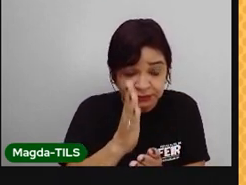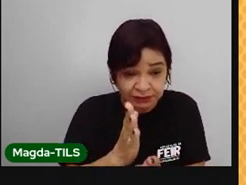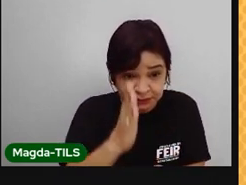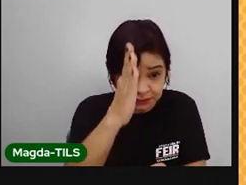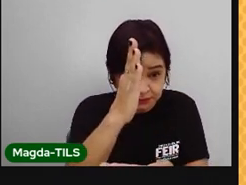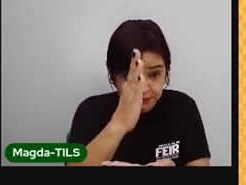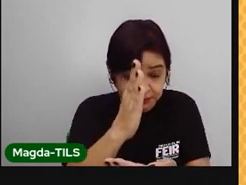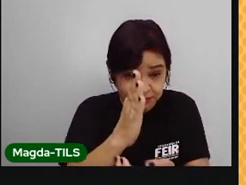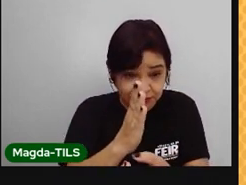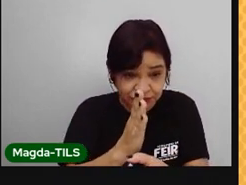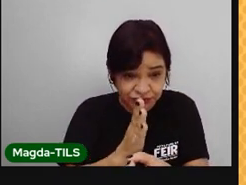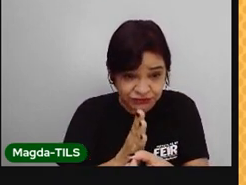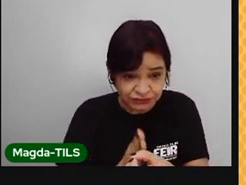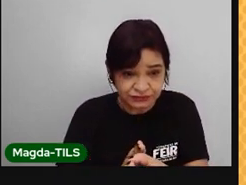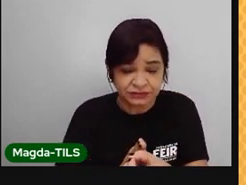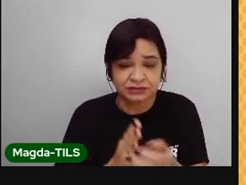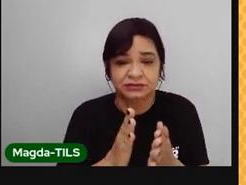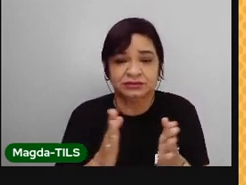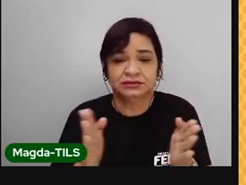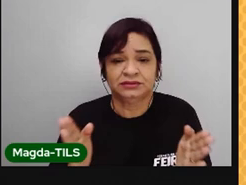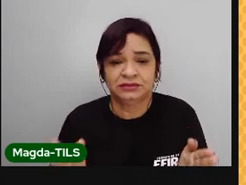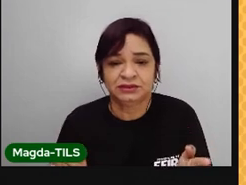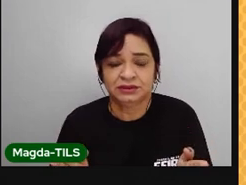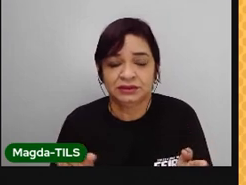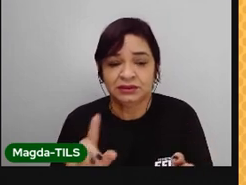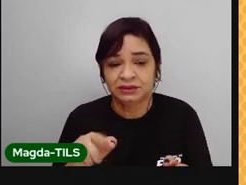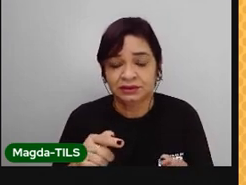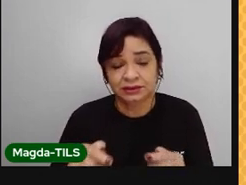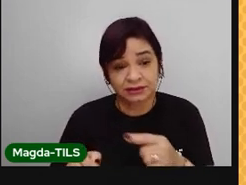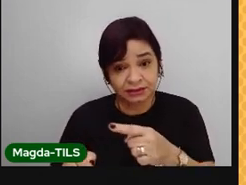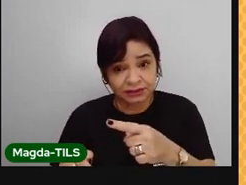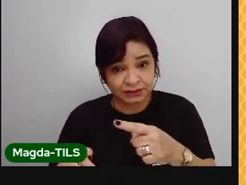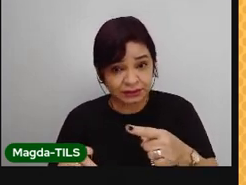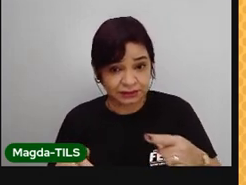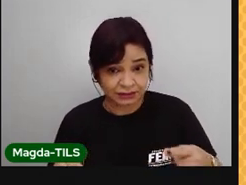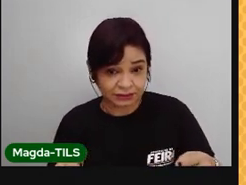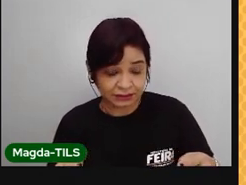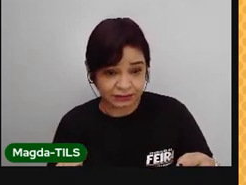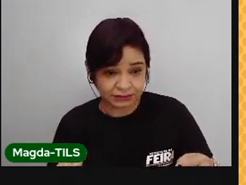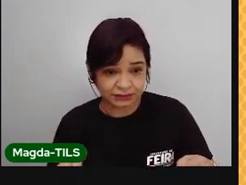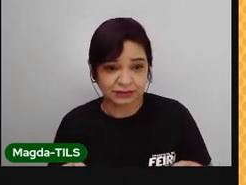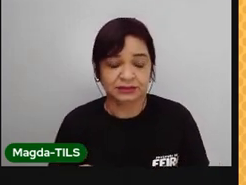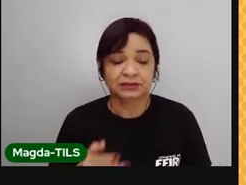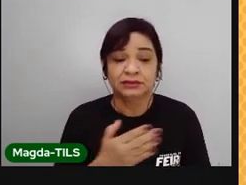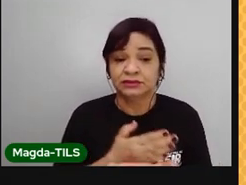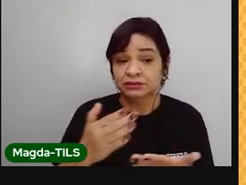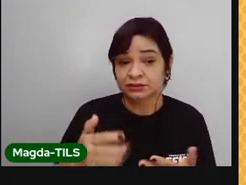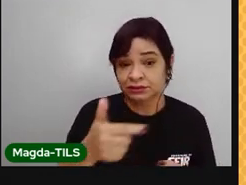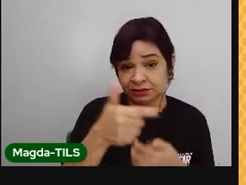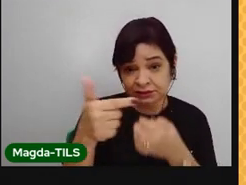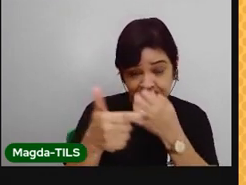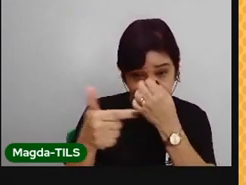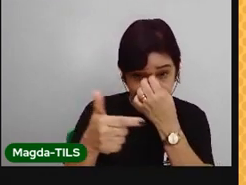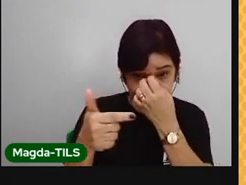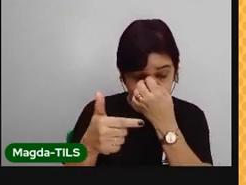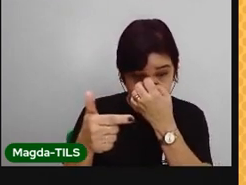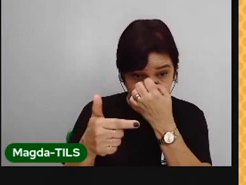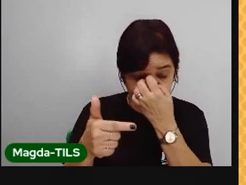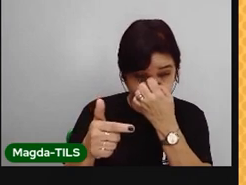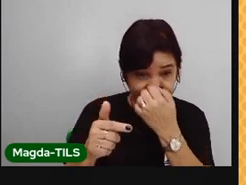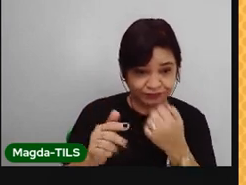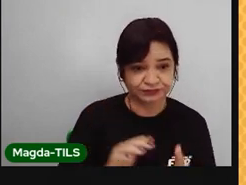também é inclinada. Então, a linha do Equador divide a Terra em 2 partes, chamadas